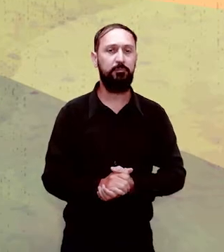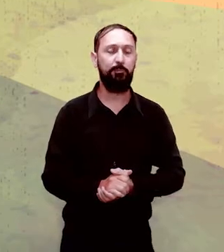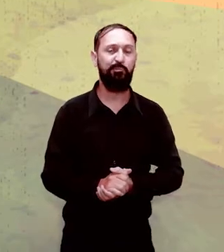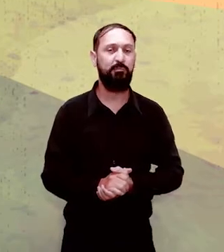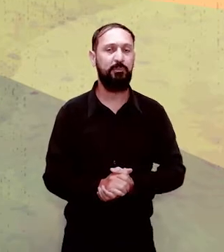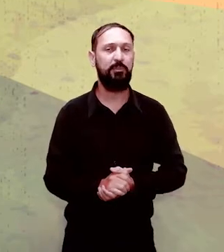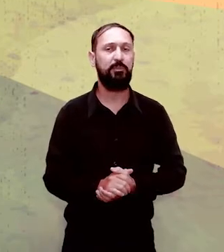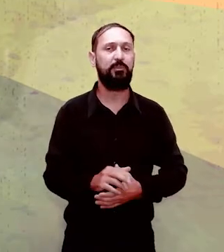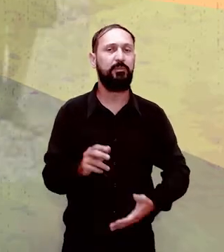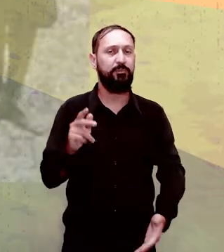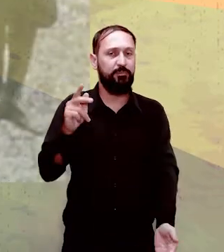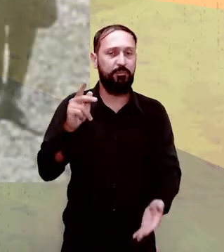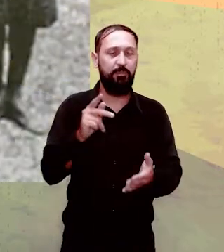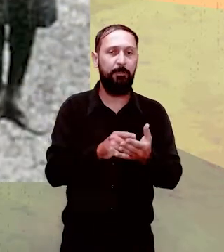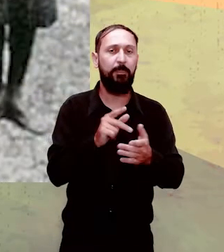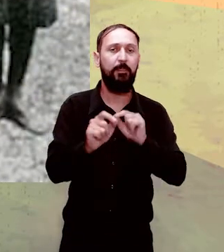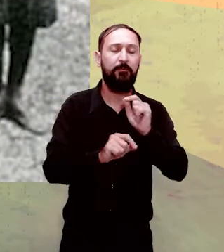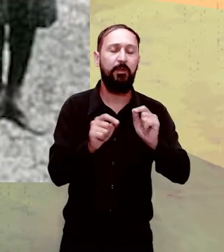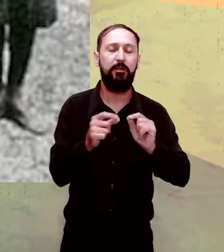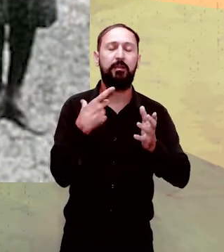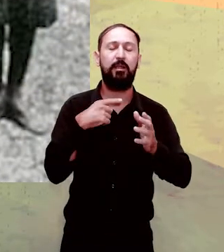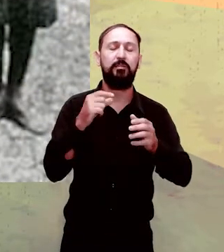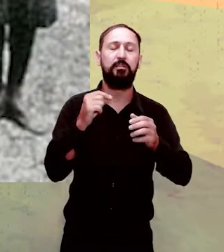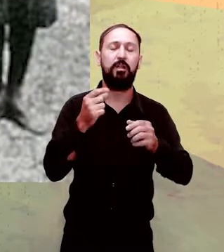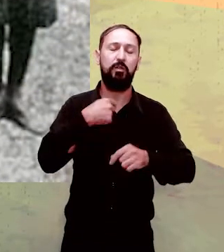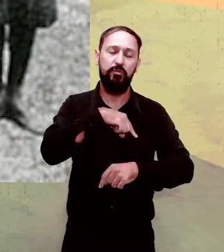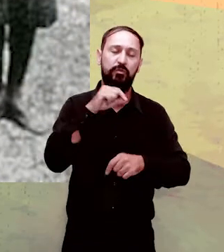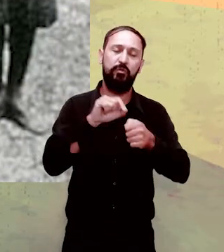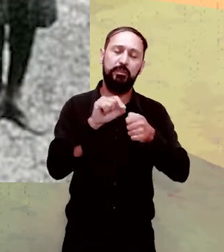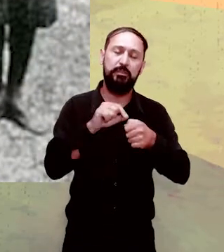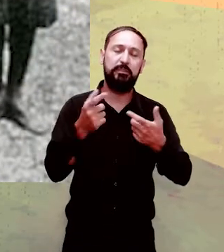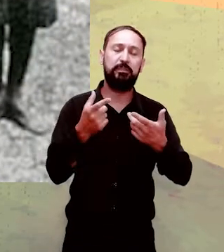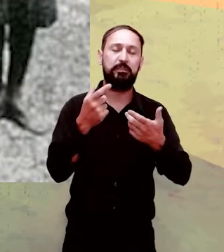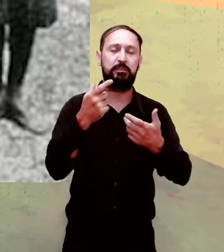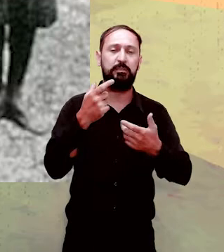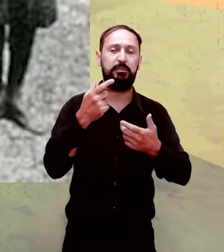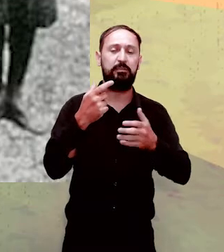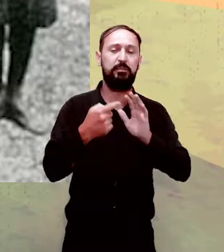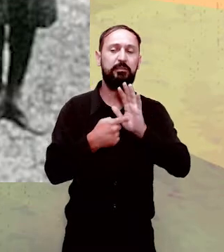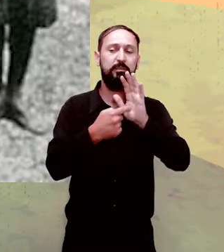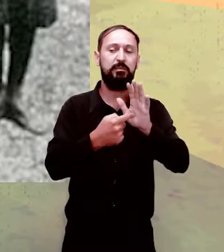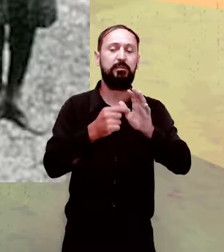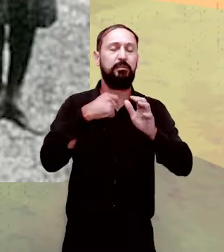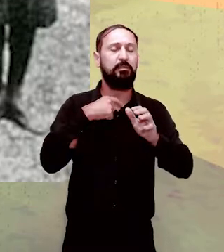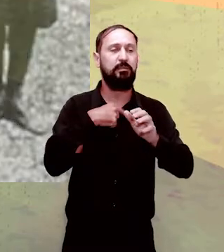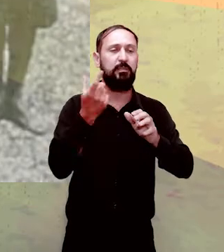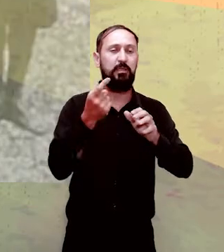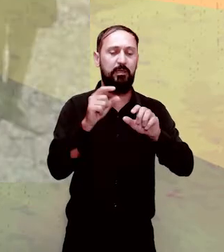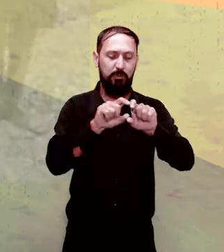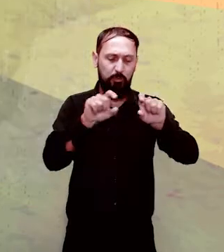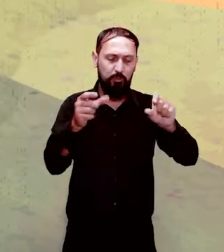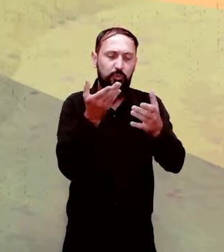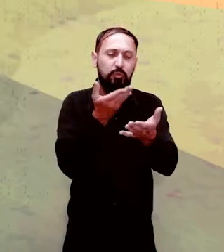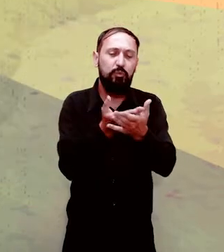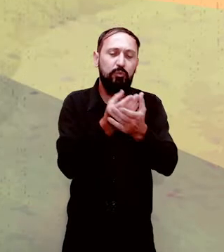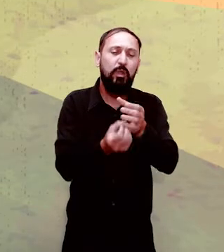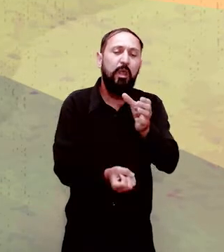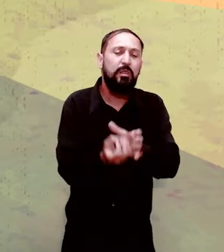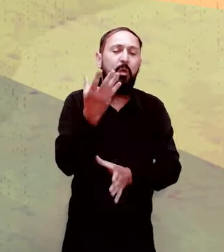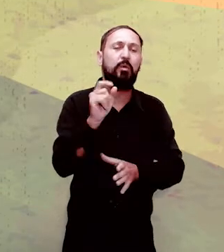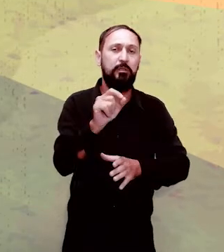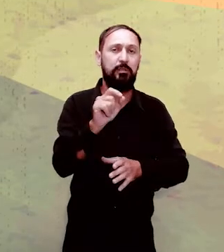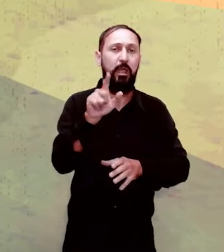Mas realmente é isso, nós fazermos um giro epistemológico dessa frase. Para mim é